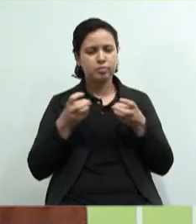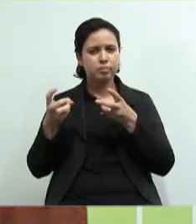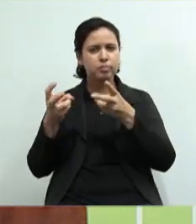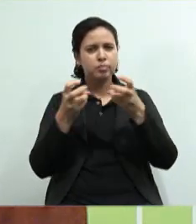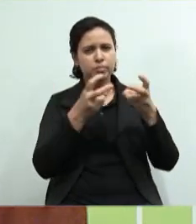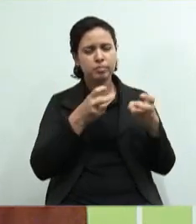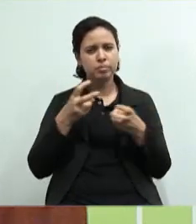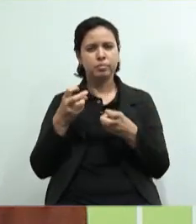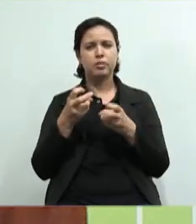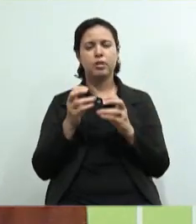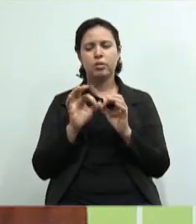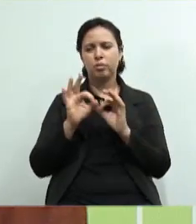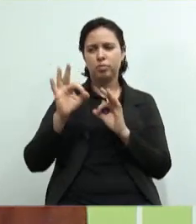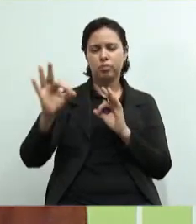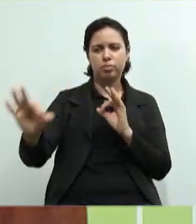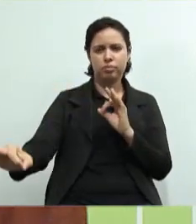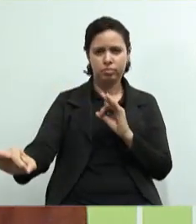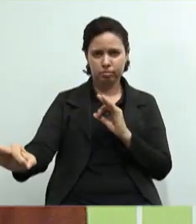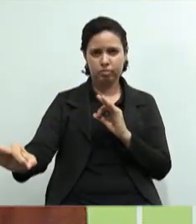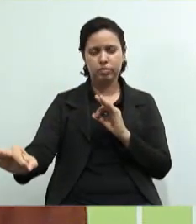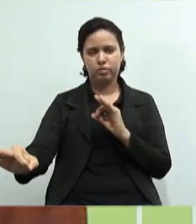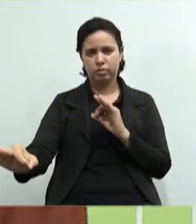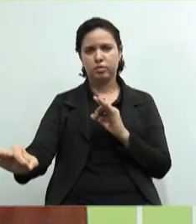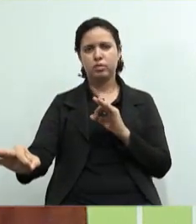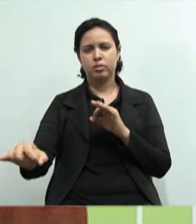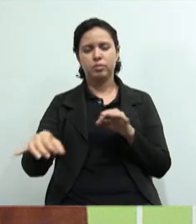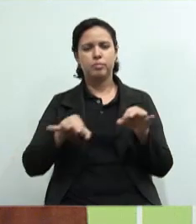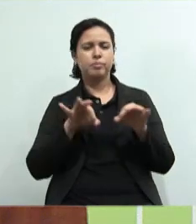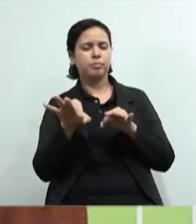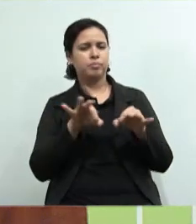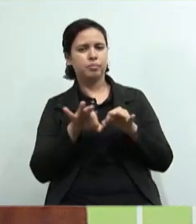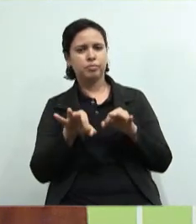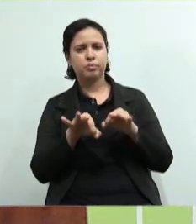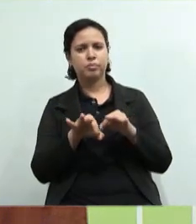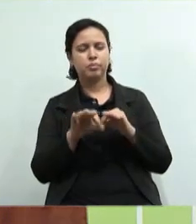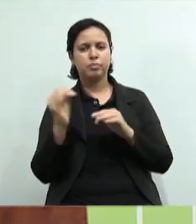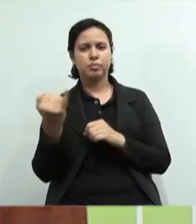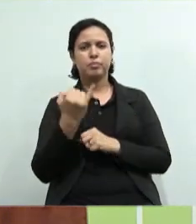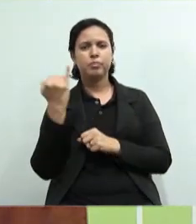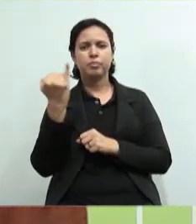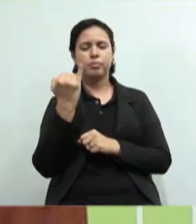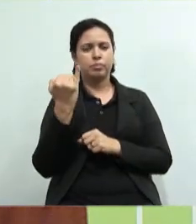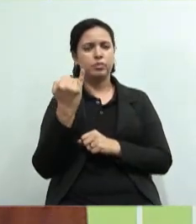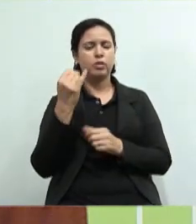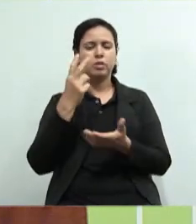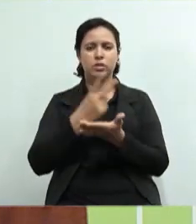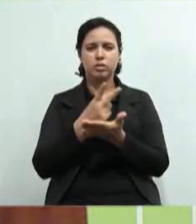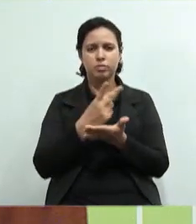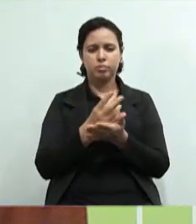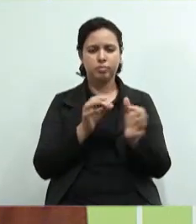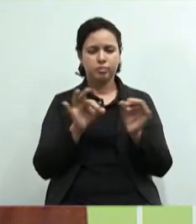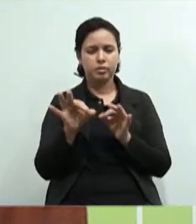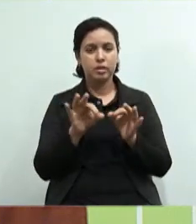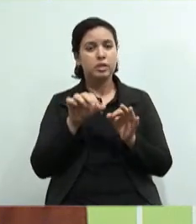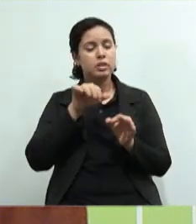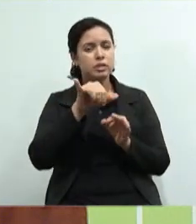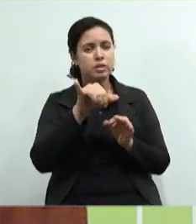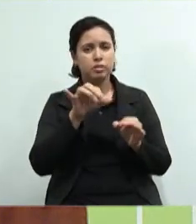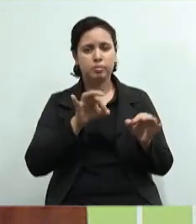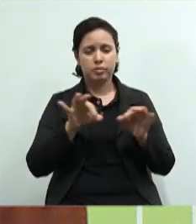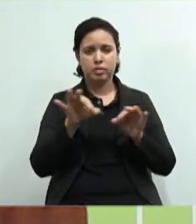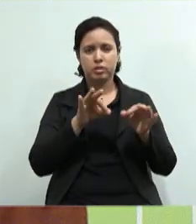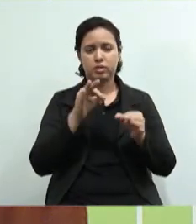estão fugindo do que foi planejado. Mesmo assim, é importante planejar. Imagina se não planejar. Se